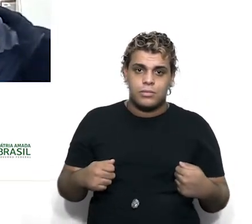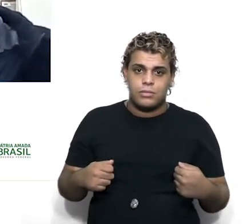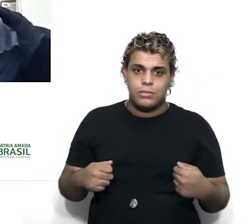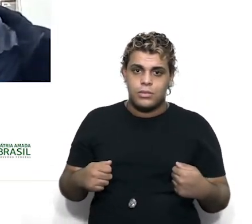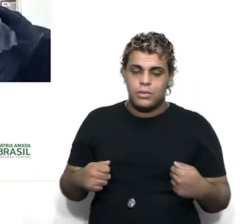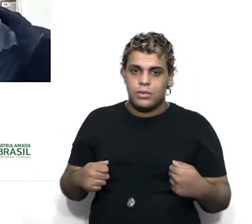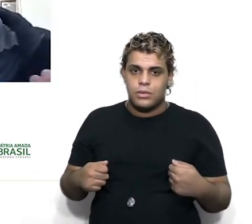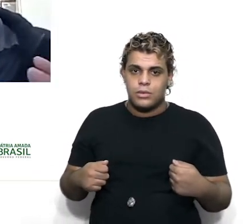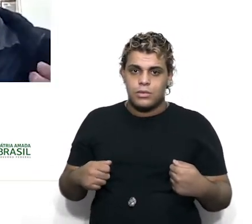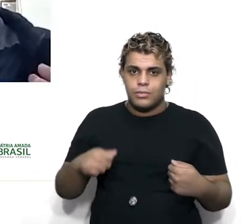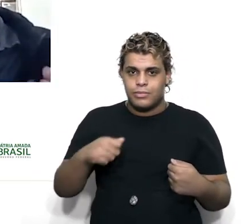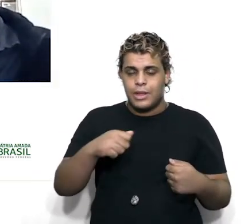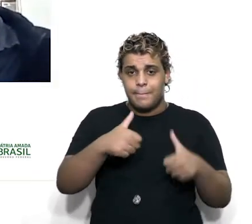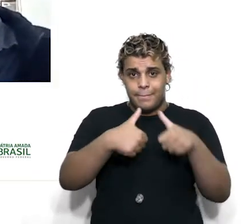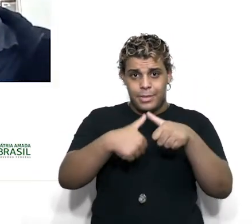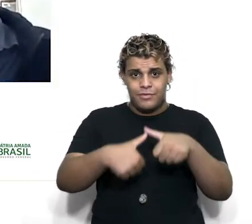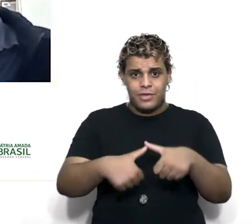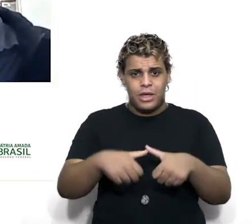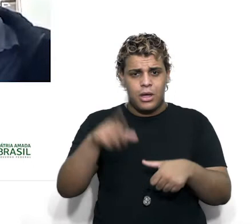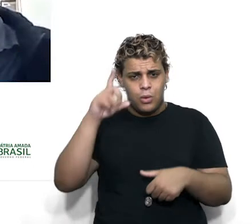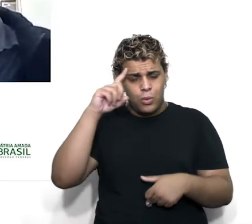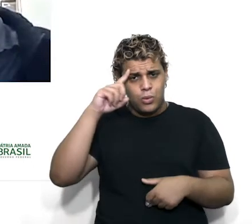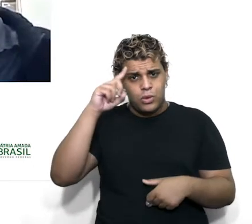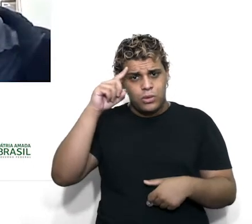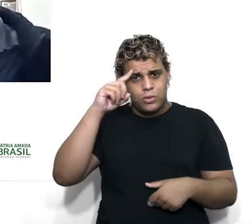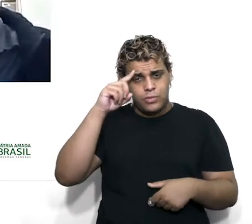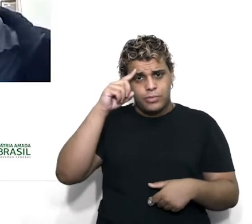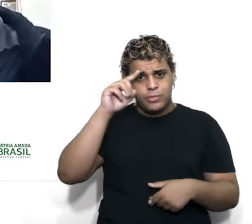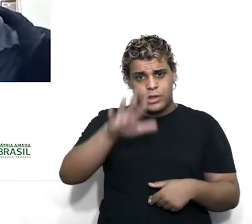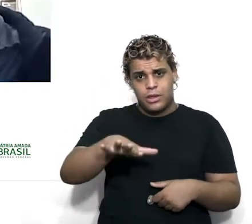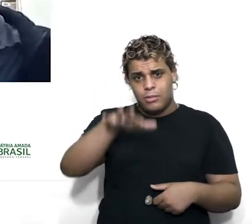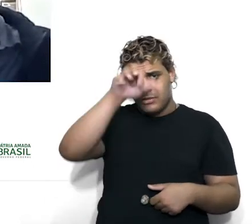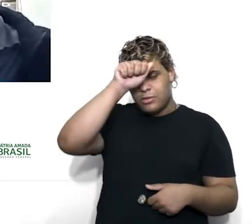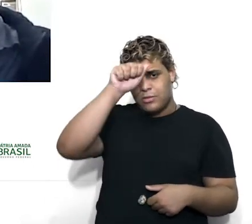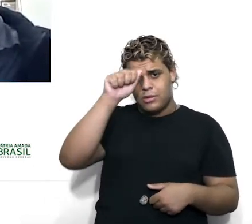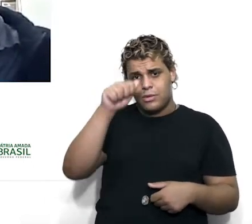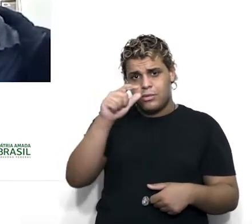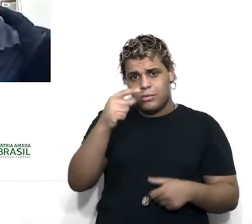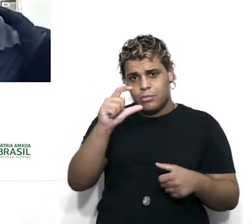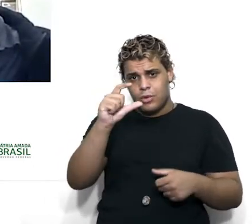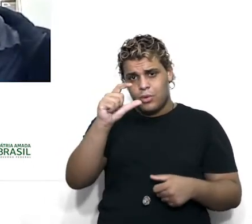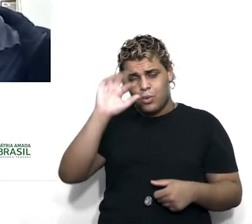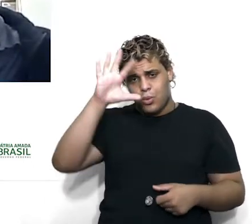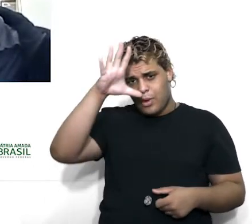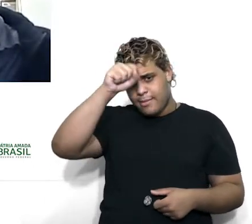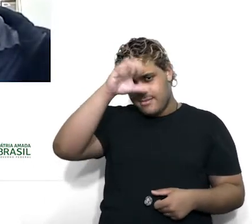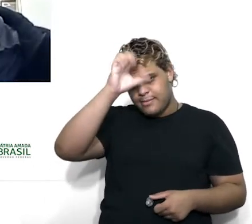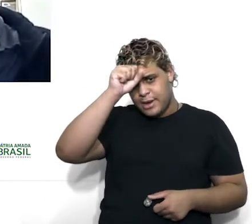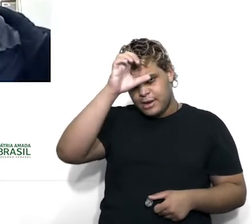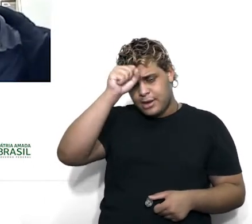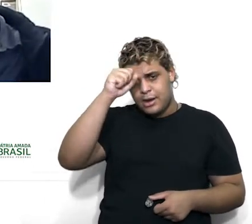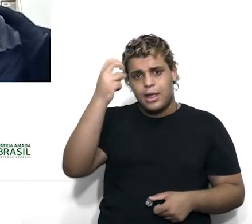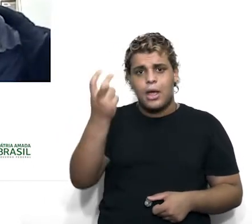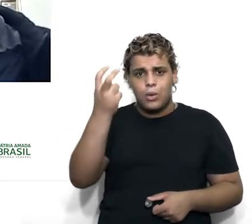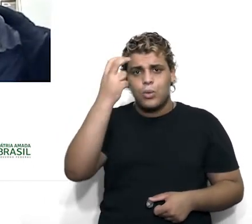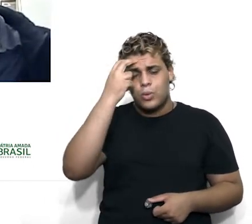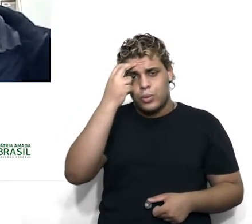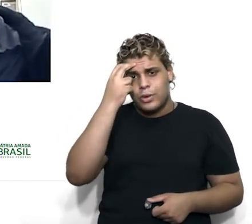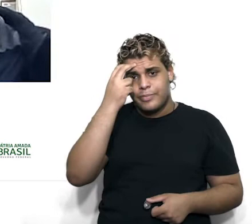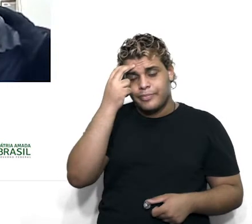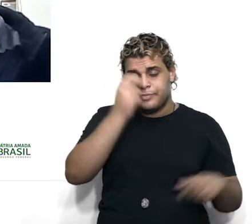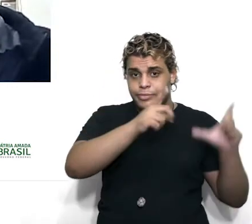pessoas ficarem uns dias e absorverem um pouco a terra. Esta ideia de uma viagem de